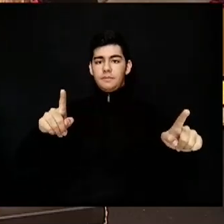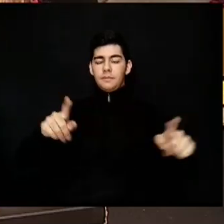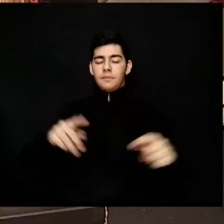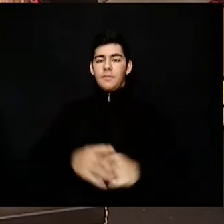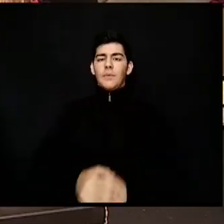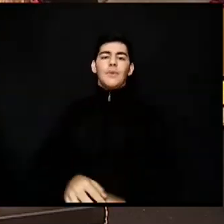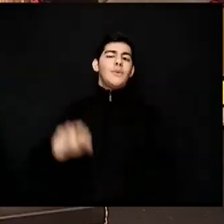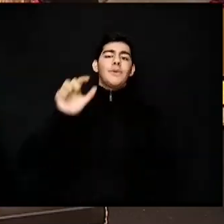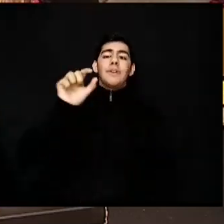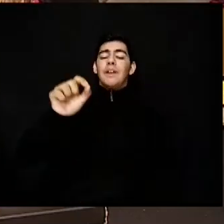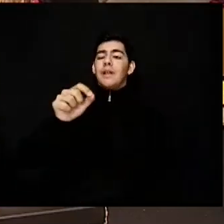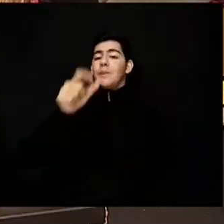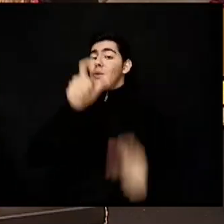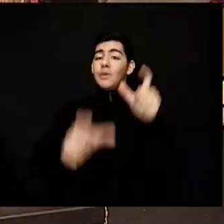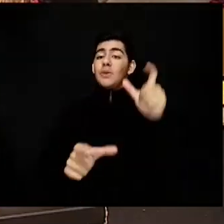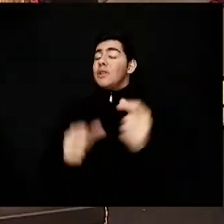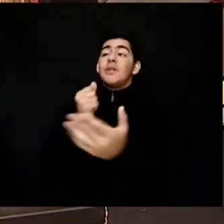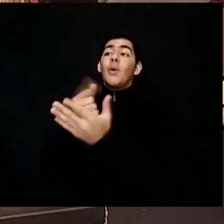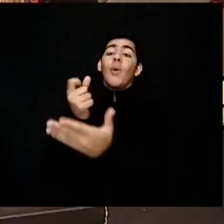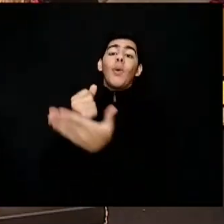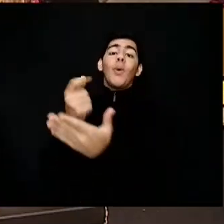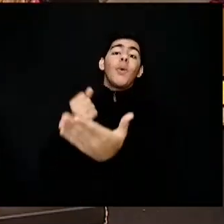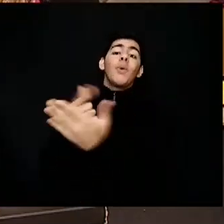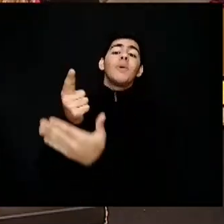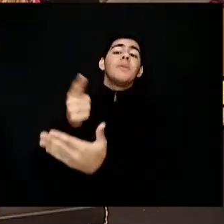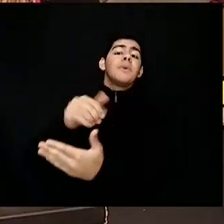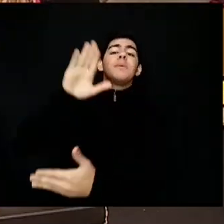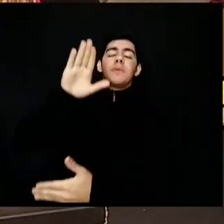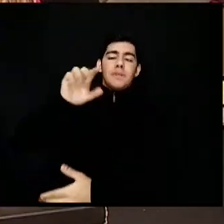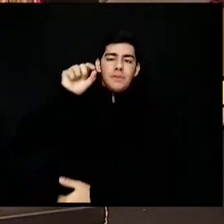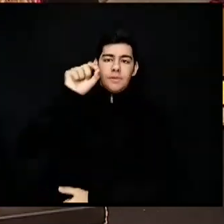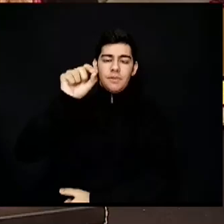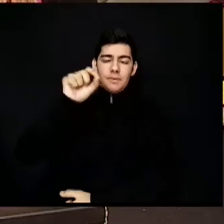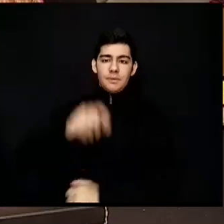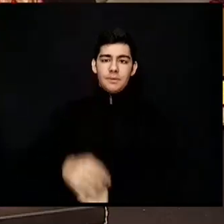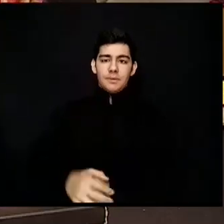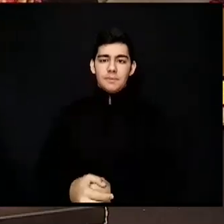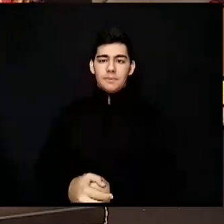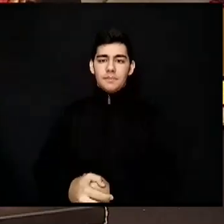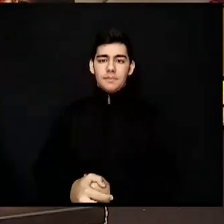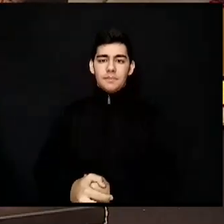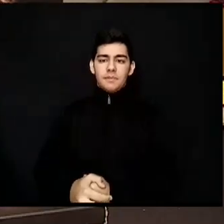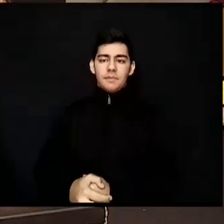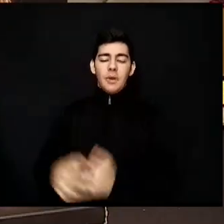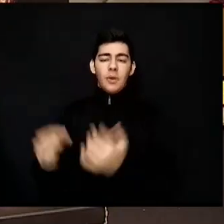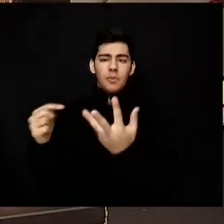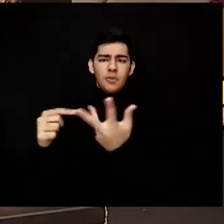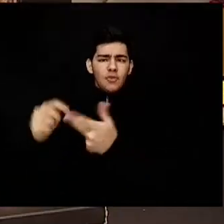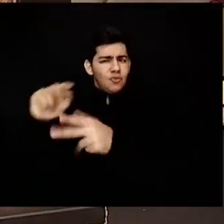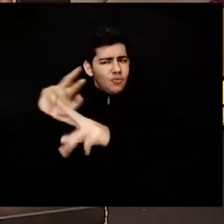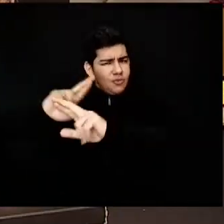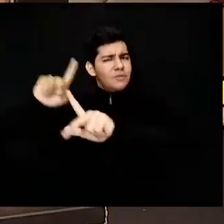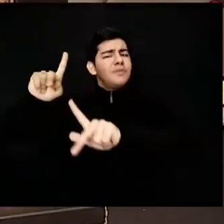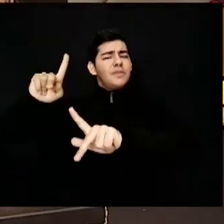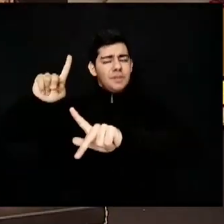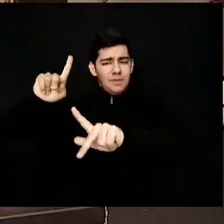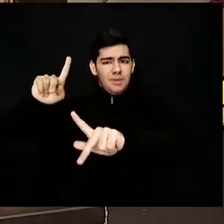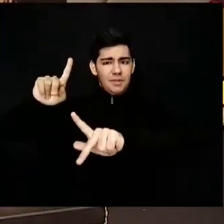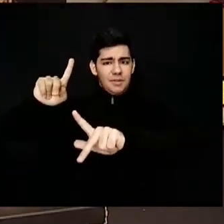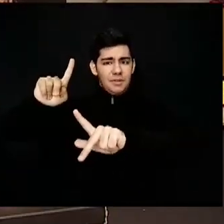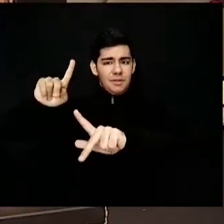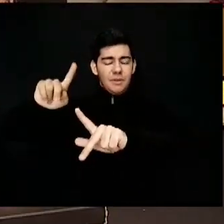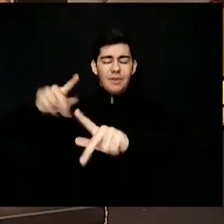acaba sendo algo um pouco mais diferente, né? Do que essas peças naturais.